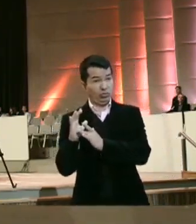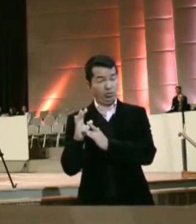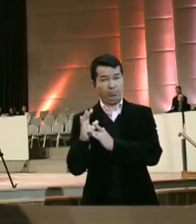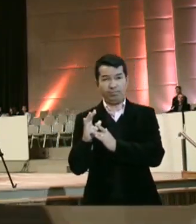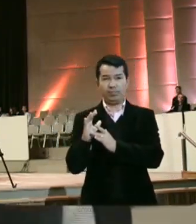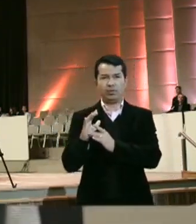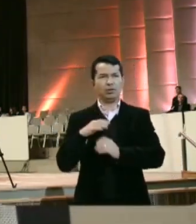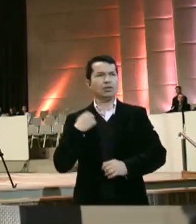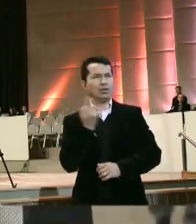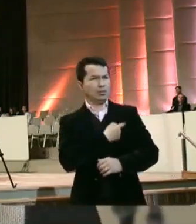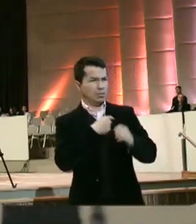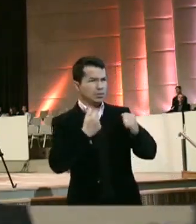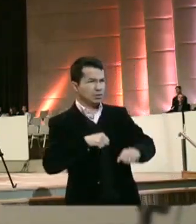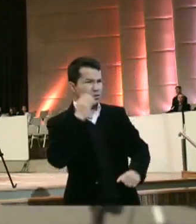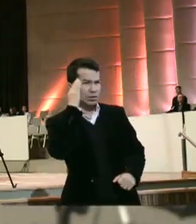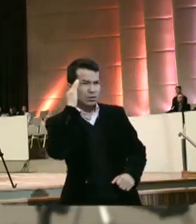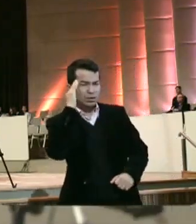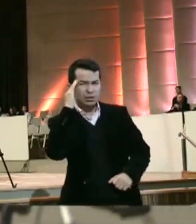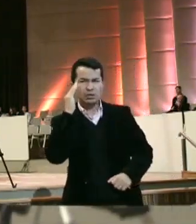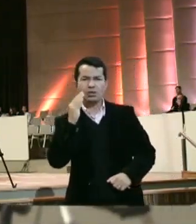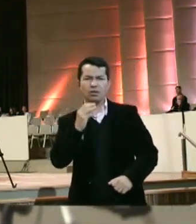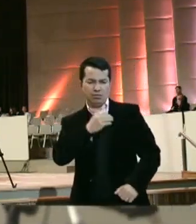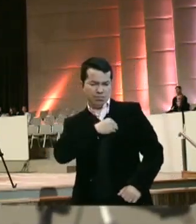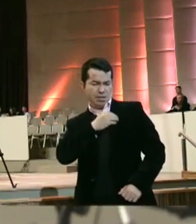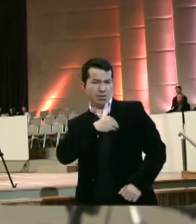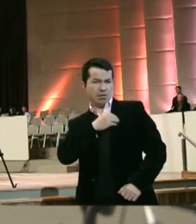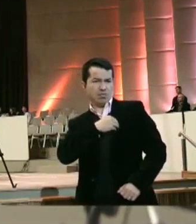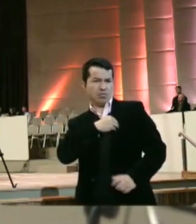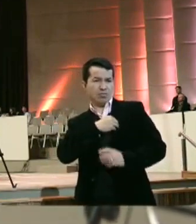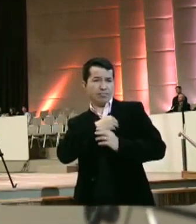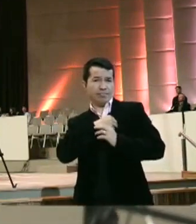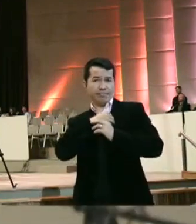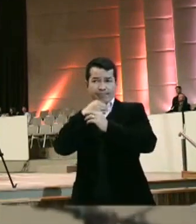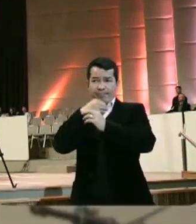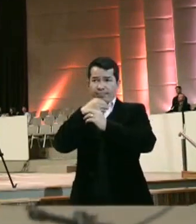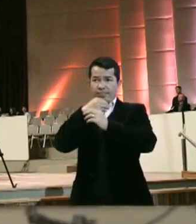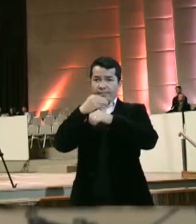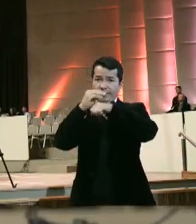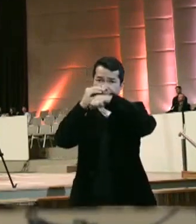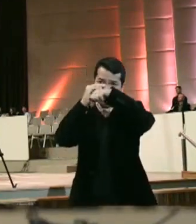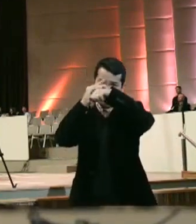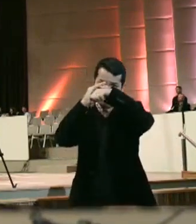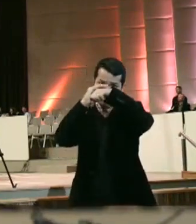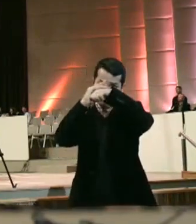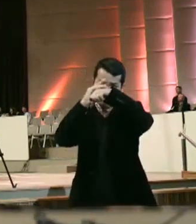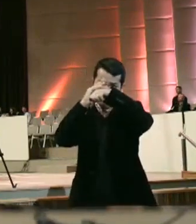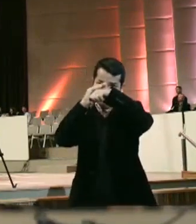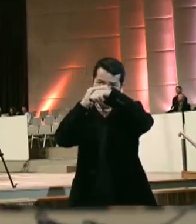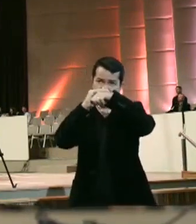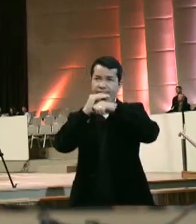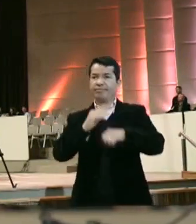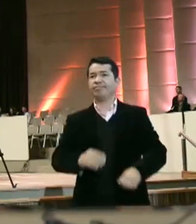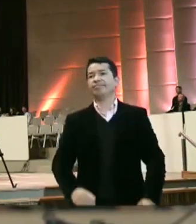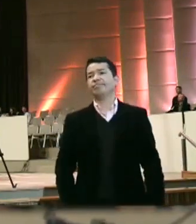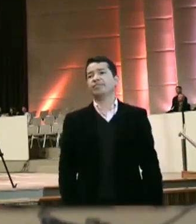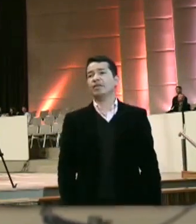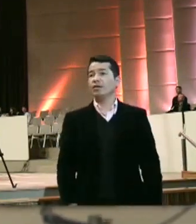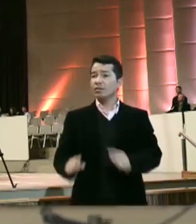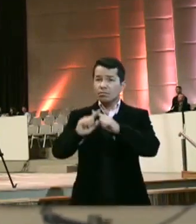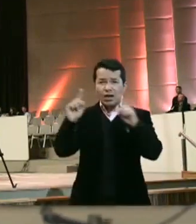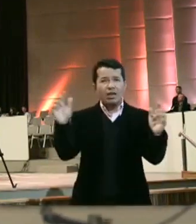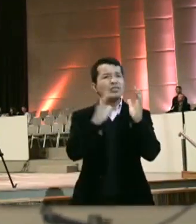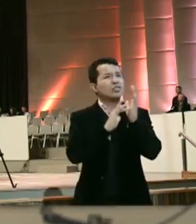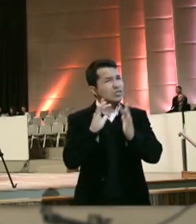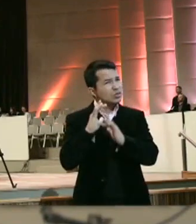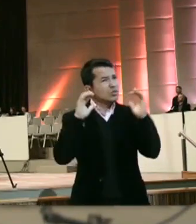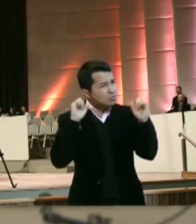gente entender, é que pecado é uma doença que mata, mas que tem cura.